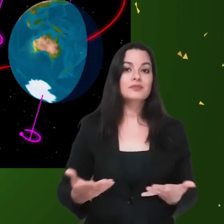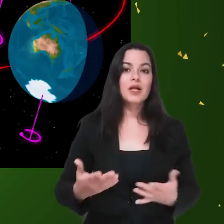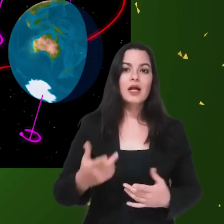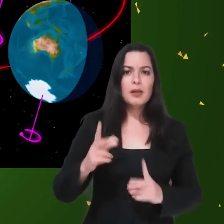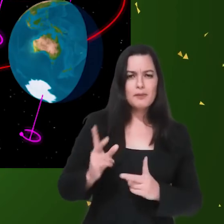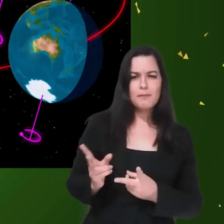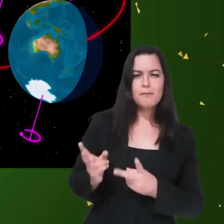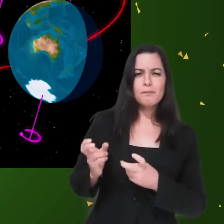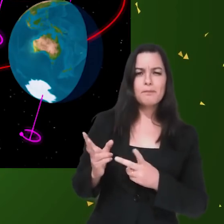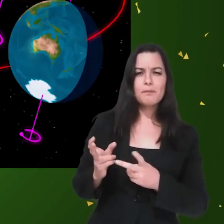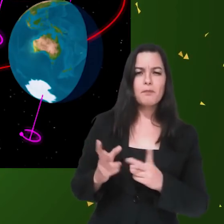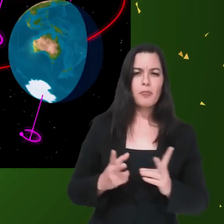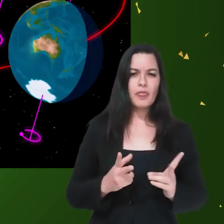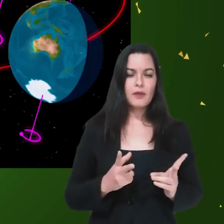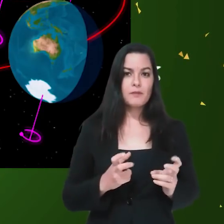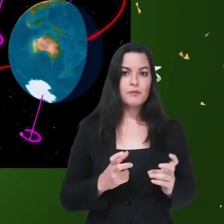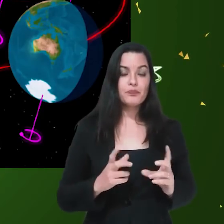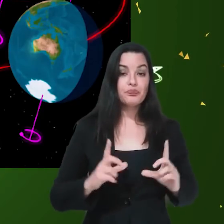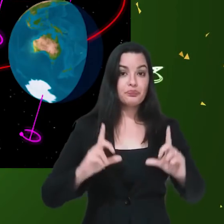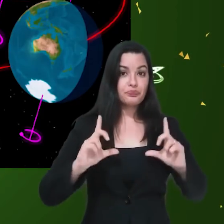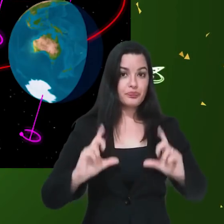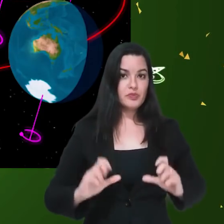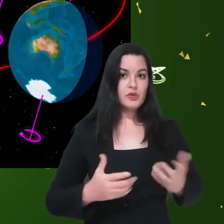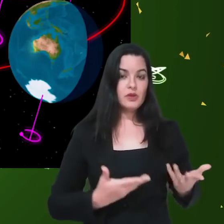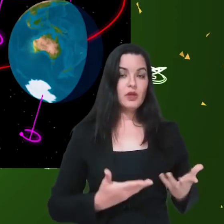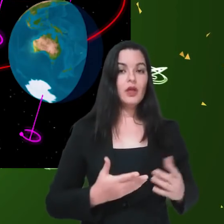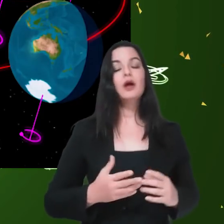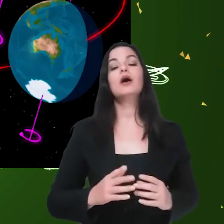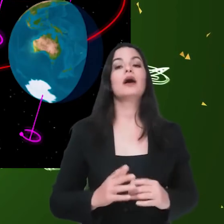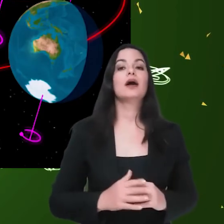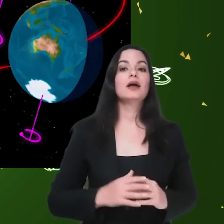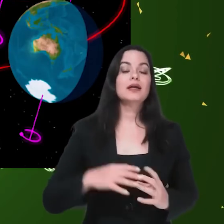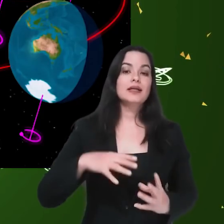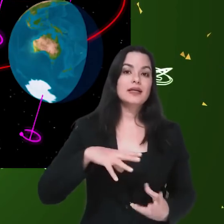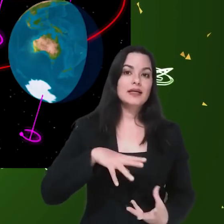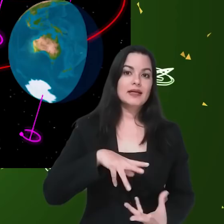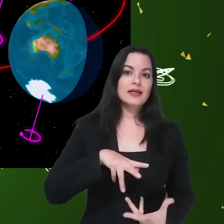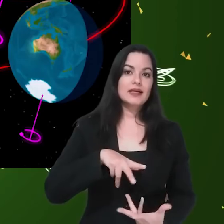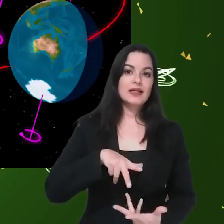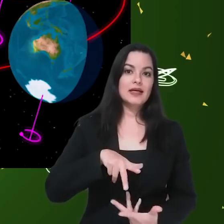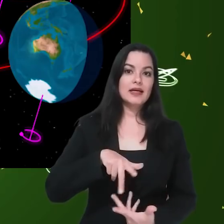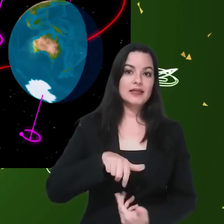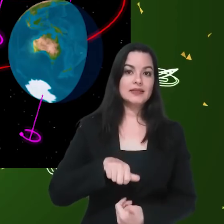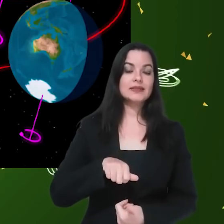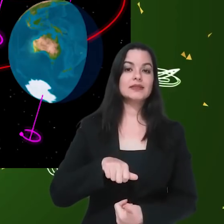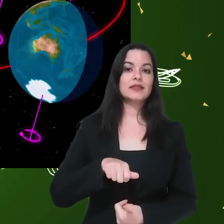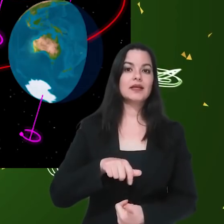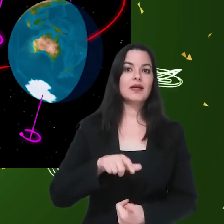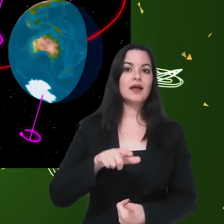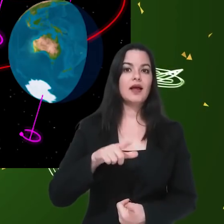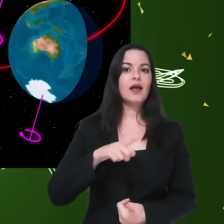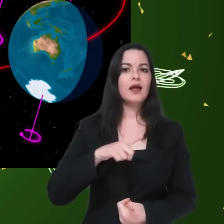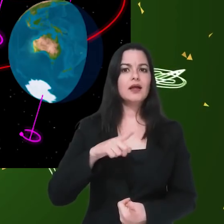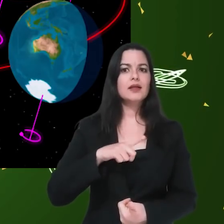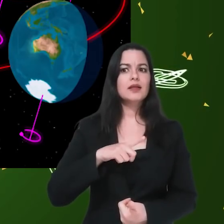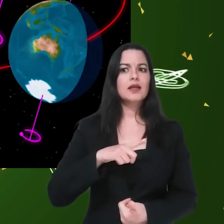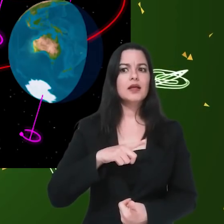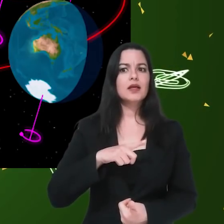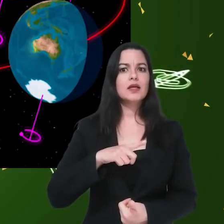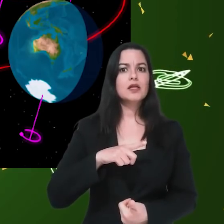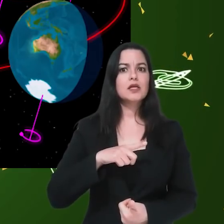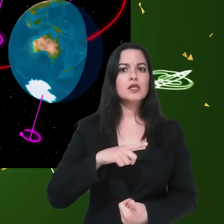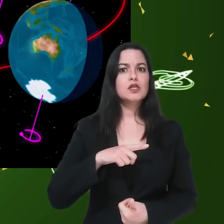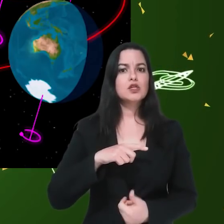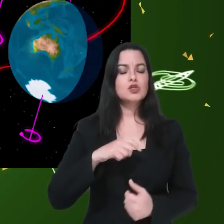a posição que a Terra está em torno do Sol, nós temos algumas sombras projetadas aí